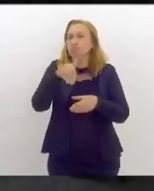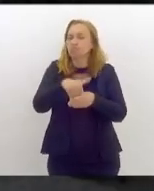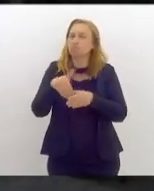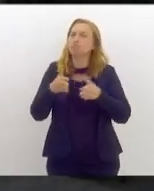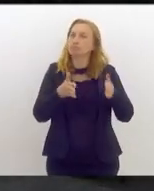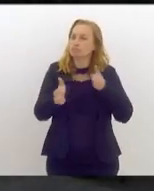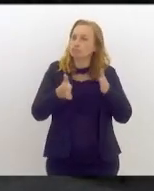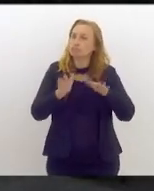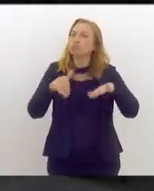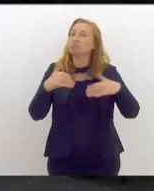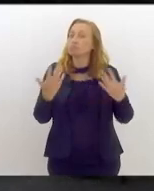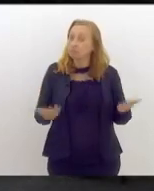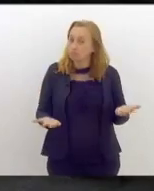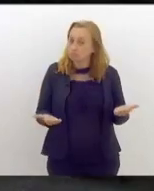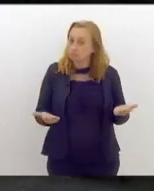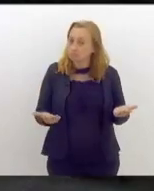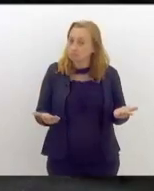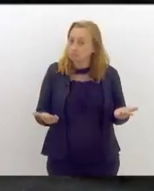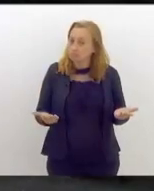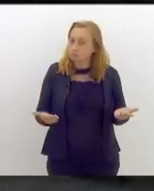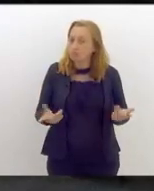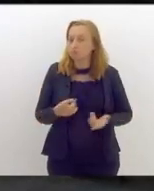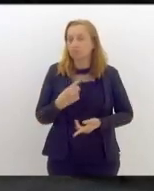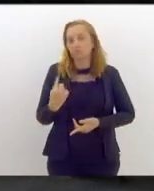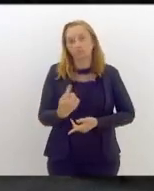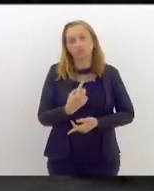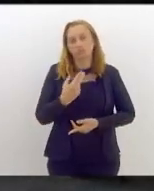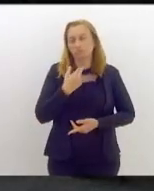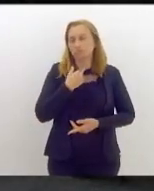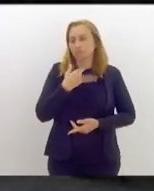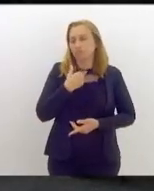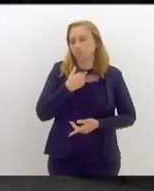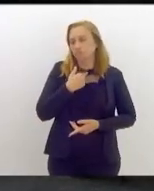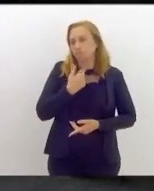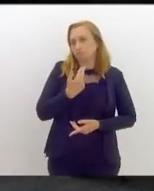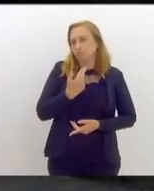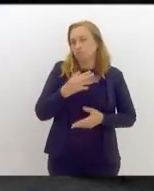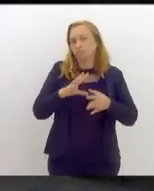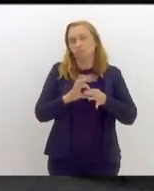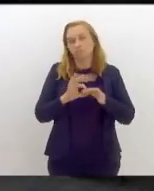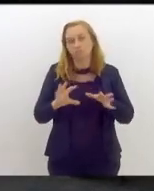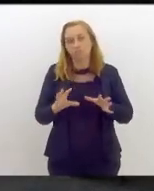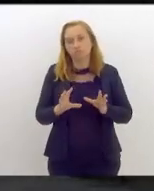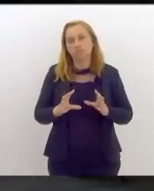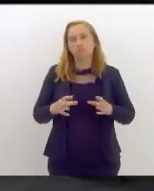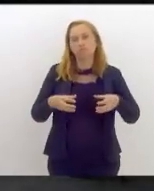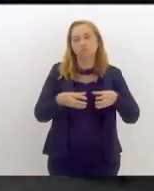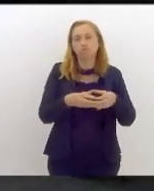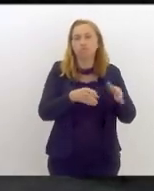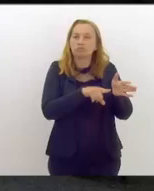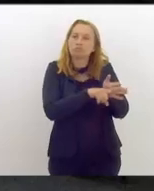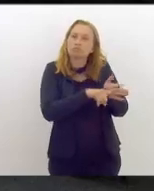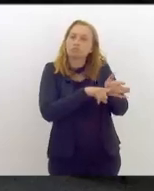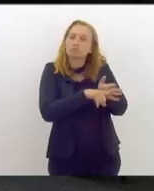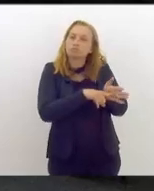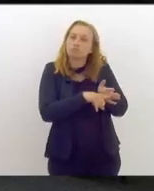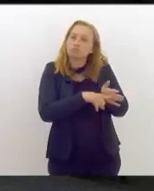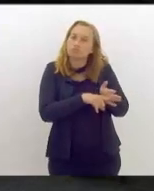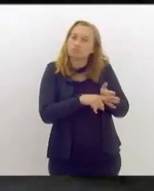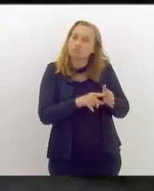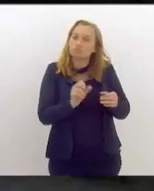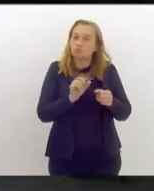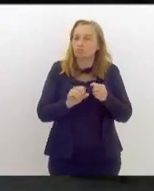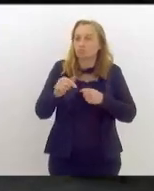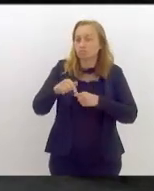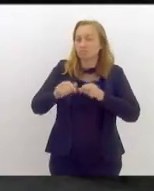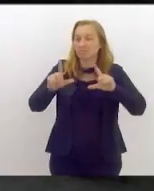Então nós não podemos deixar que essa comissão de inquérito faça que